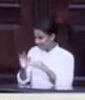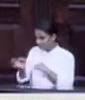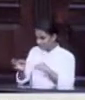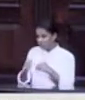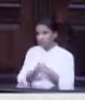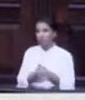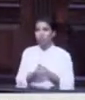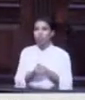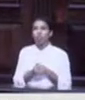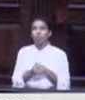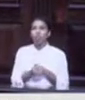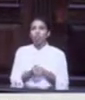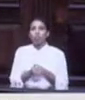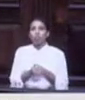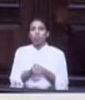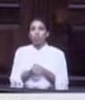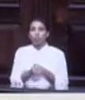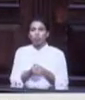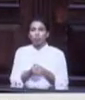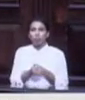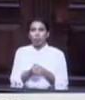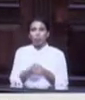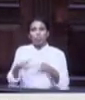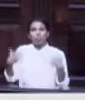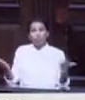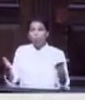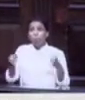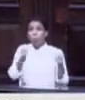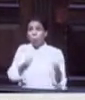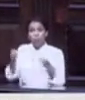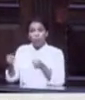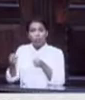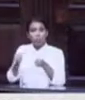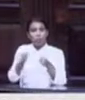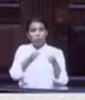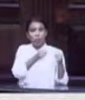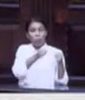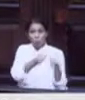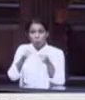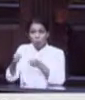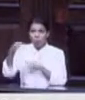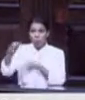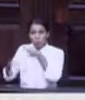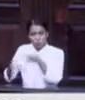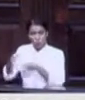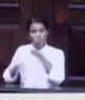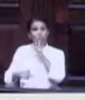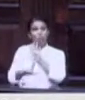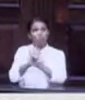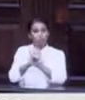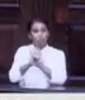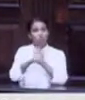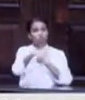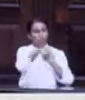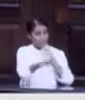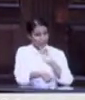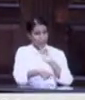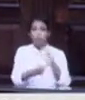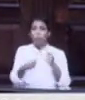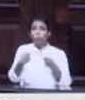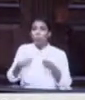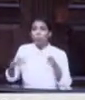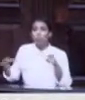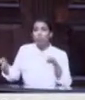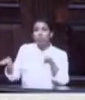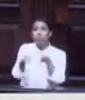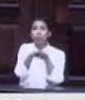tratamento de um balizador com uma régua igual para todos os poderes. O Poder Judiciário tem uma realidade, o Ministério Público outra, o Tribunal